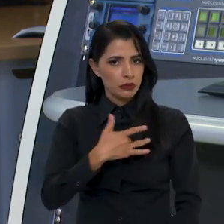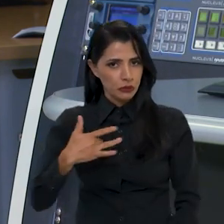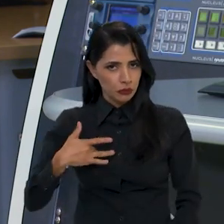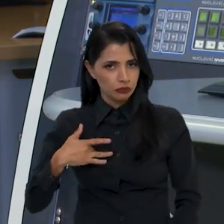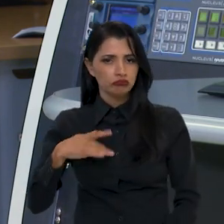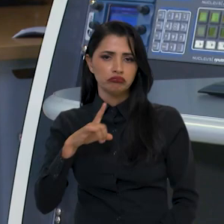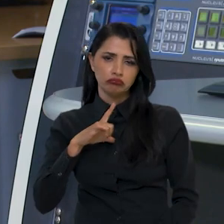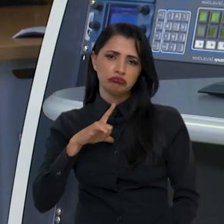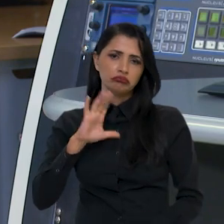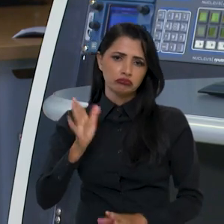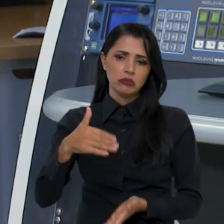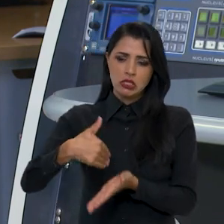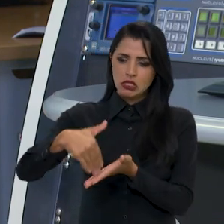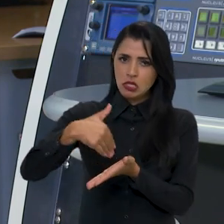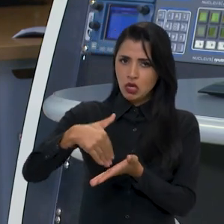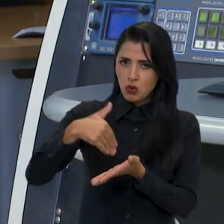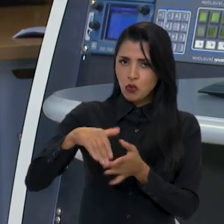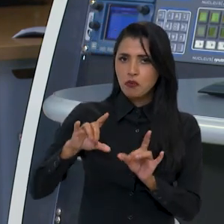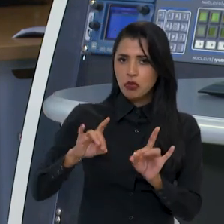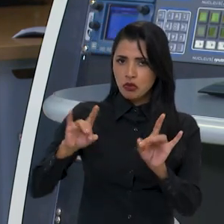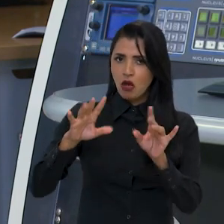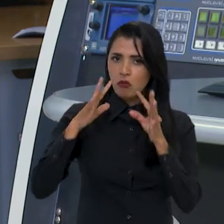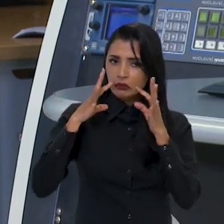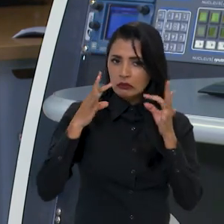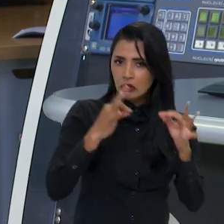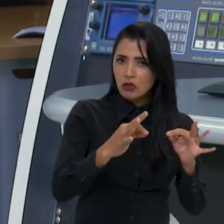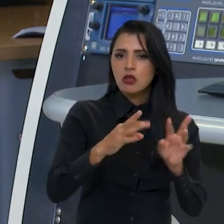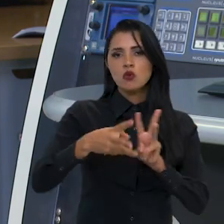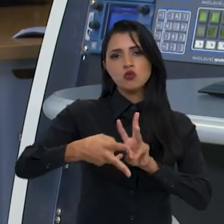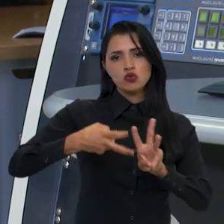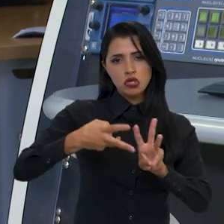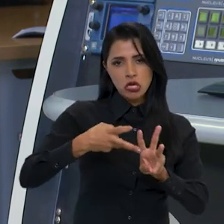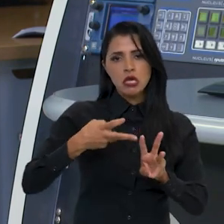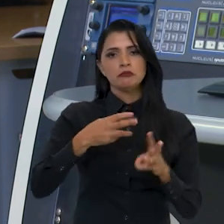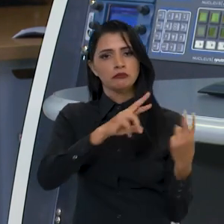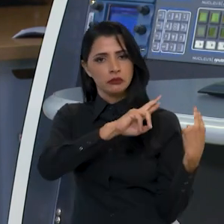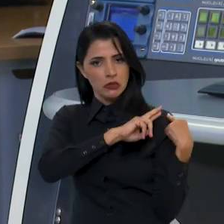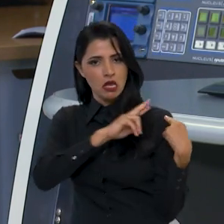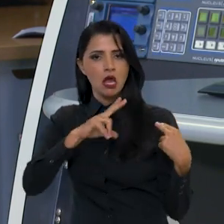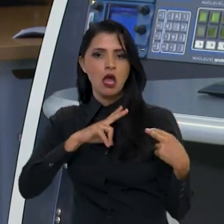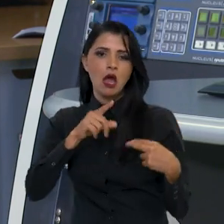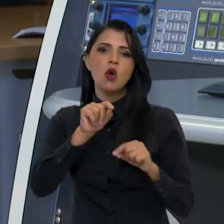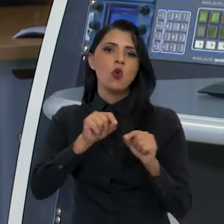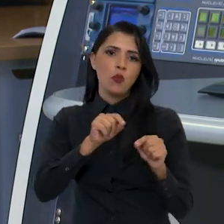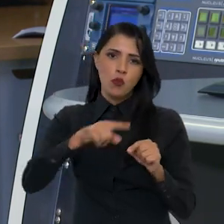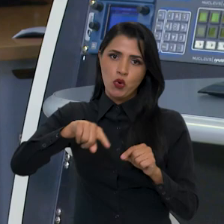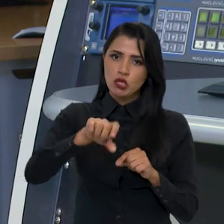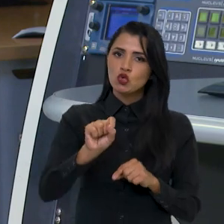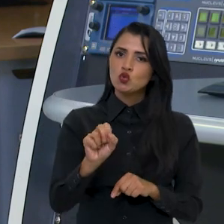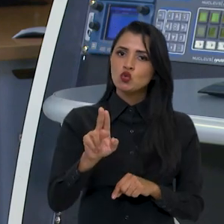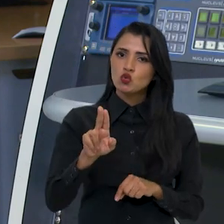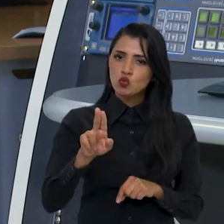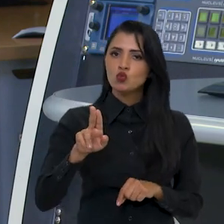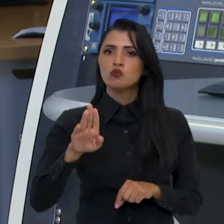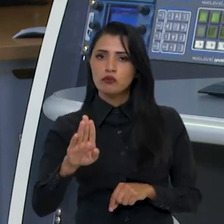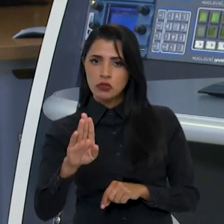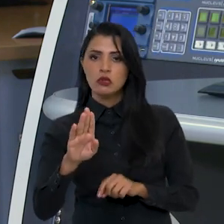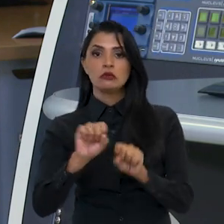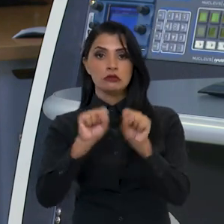da Saúde. Nós temos a Secretaria Especial de Atenção Indígena, que cuida e é responsável por esse